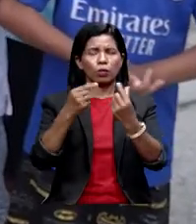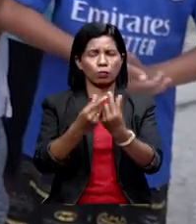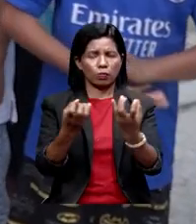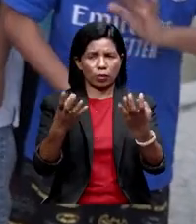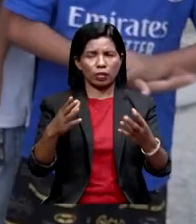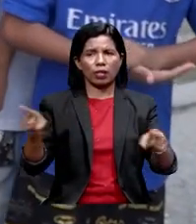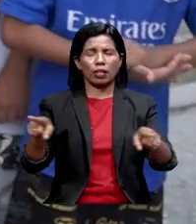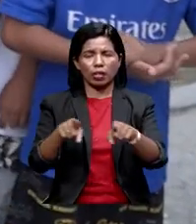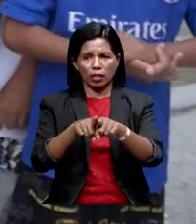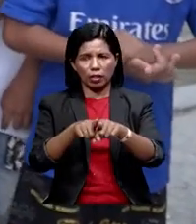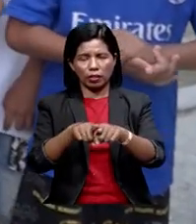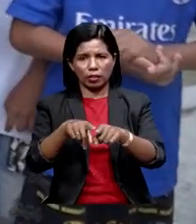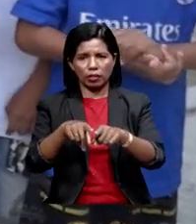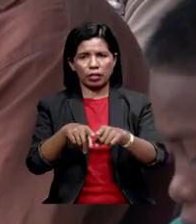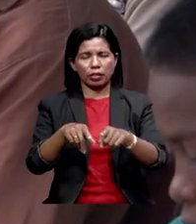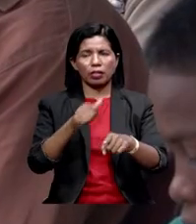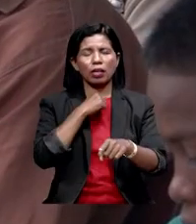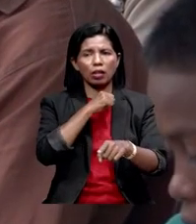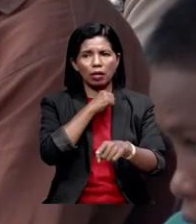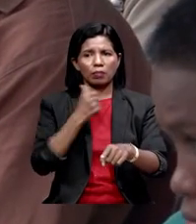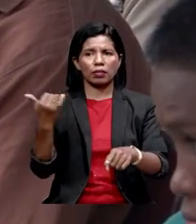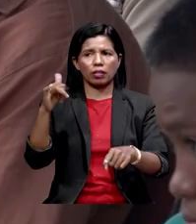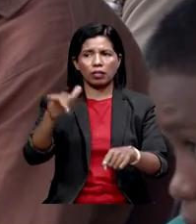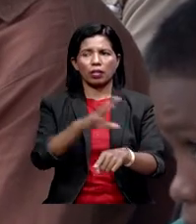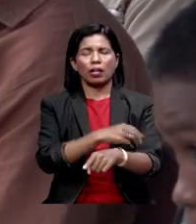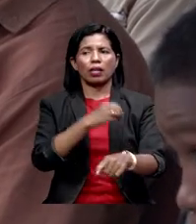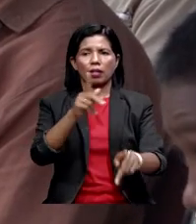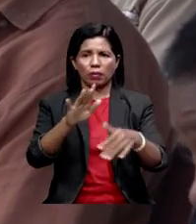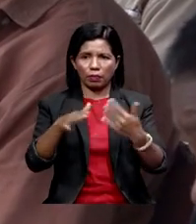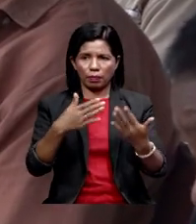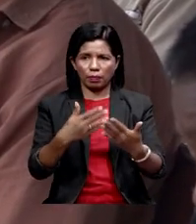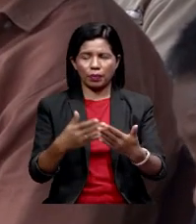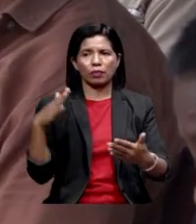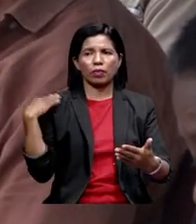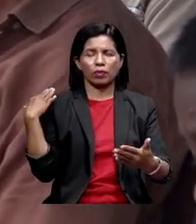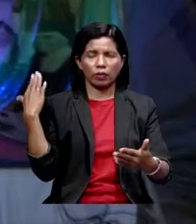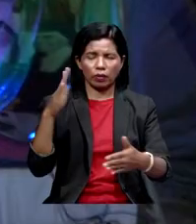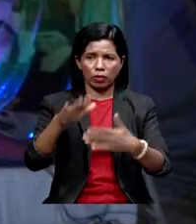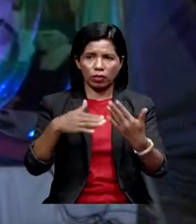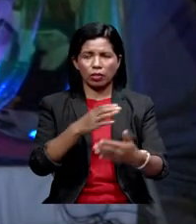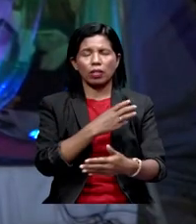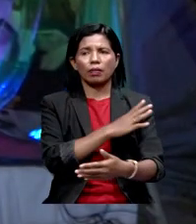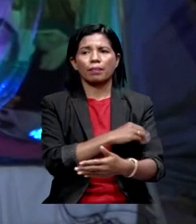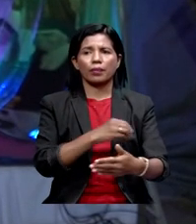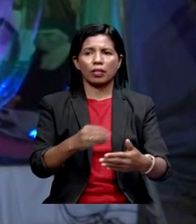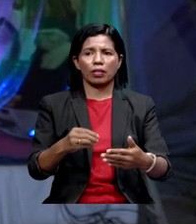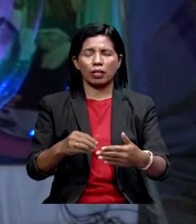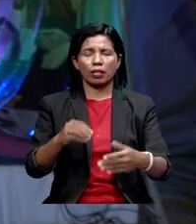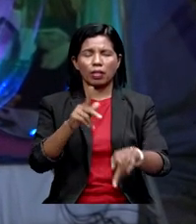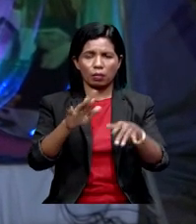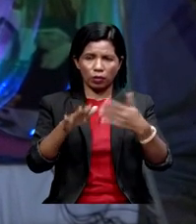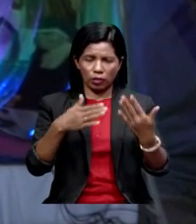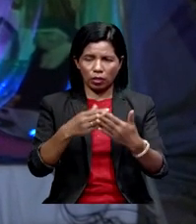amusira, nomos Terceira Ordem Carmelita, a minha Juventude Carmelita, Leigos